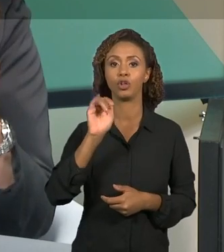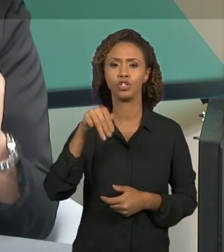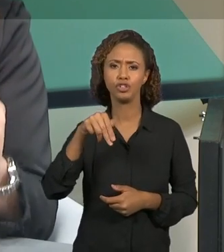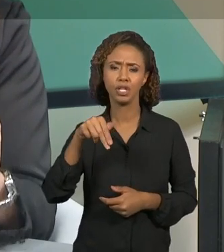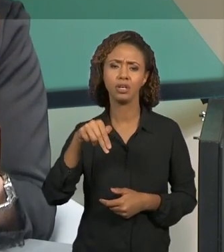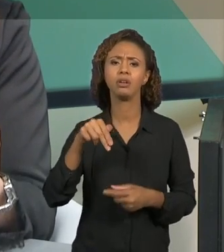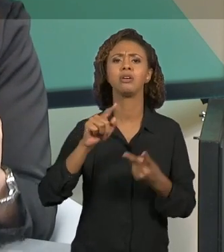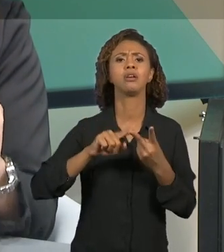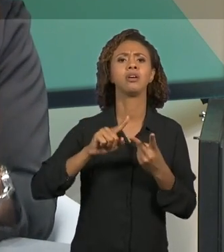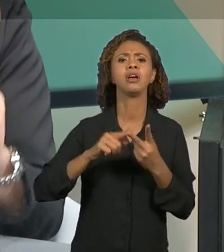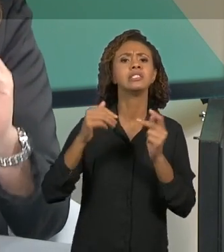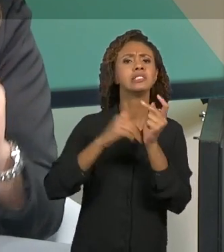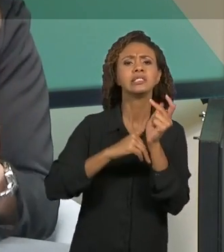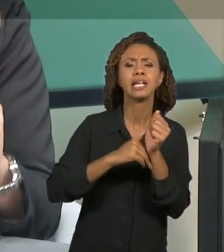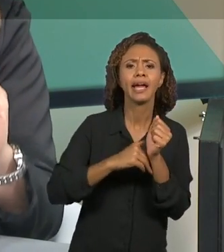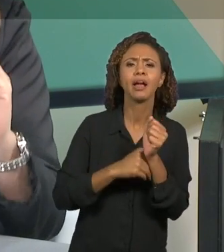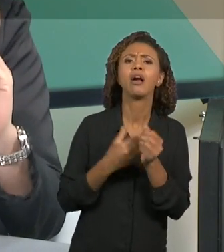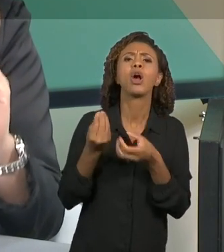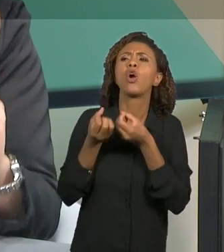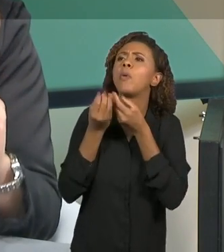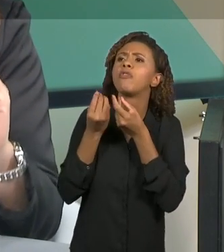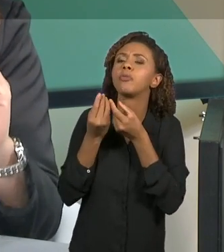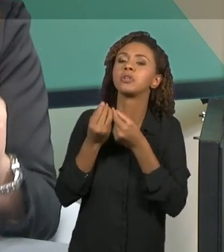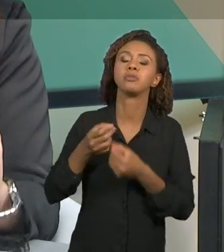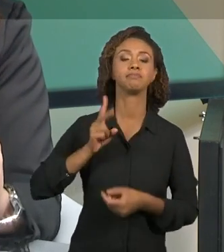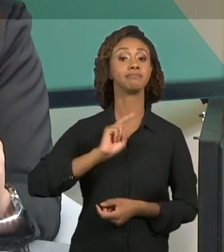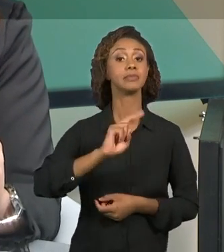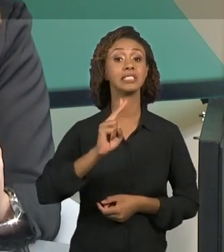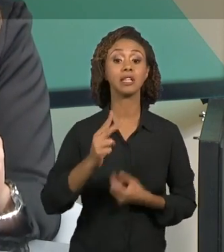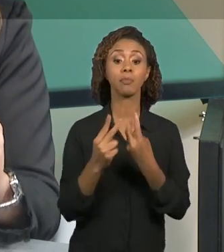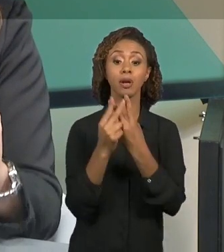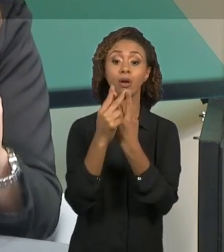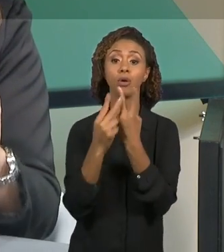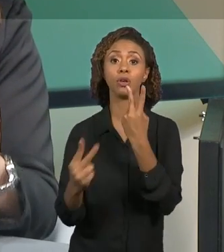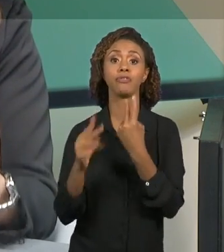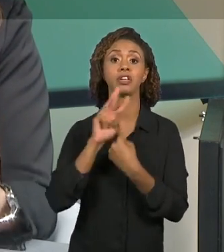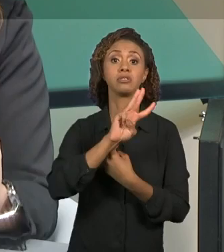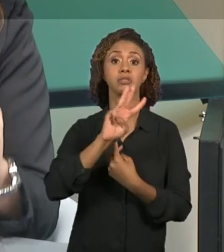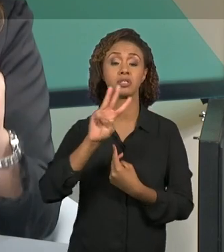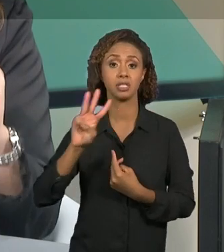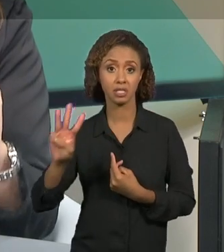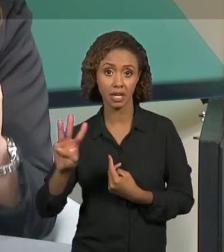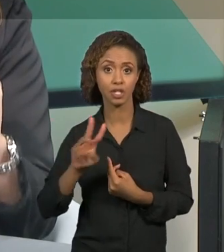como que eu vou ter as informações a gente sempre no site da univesp